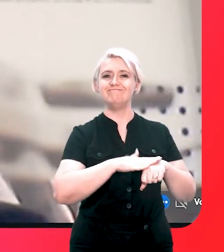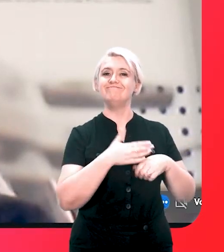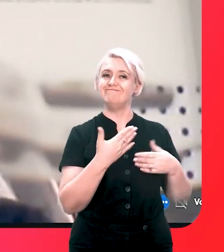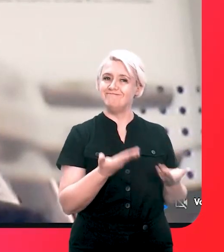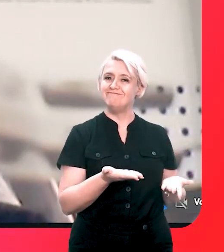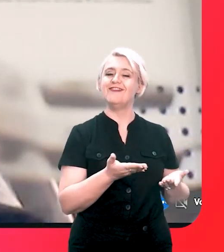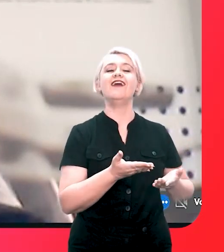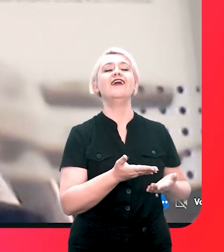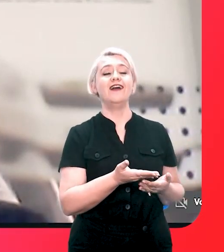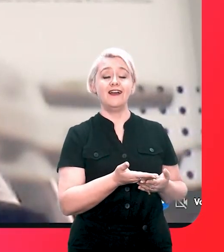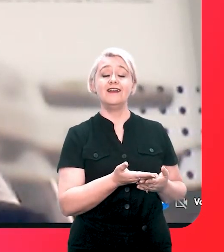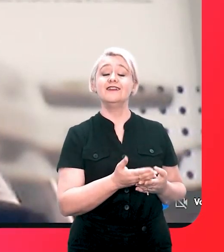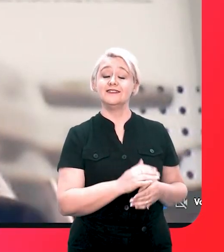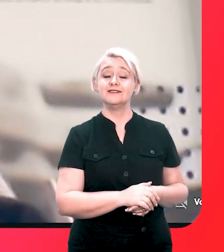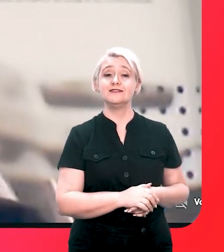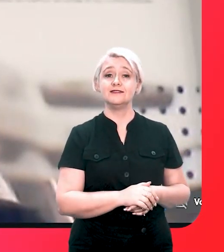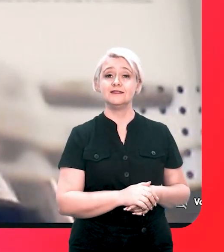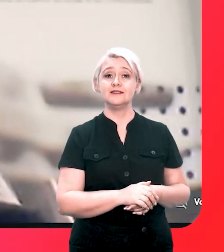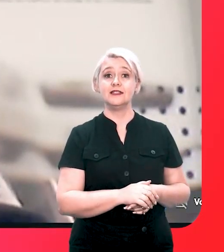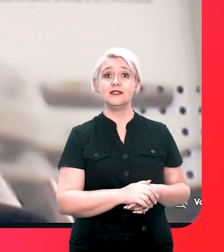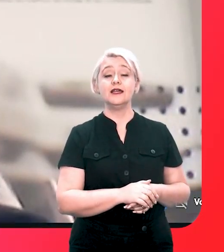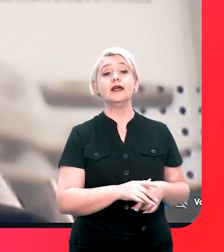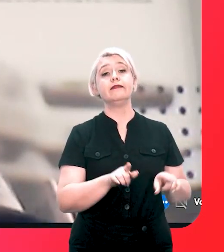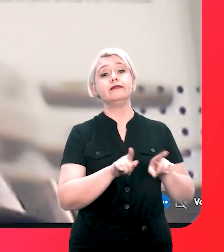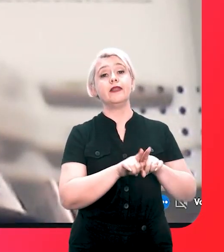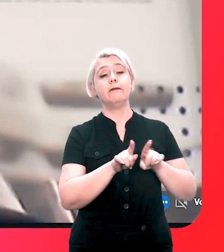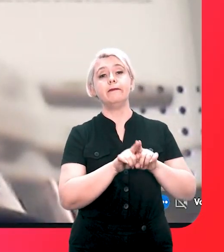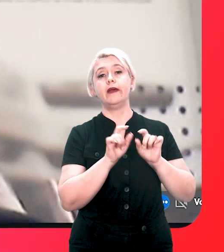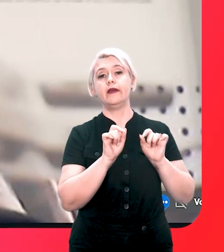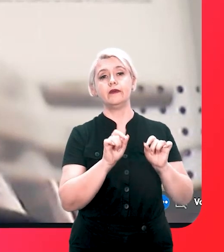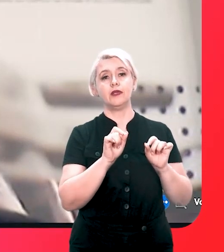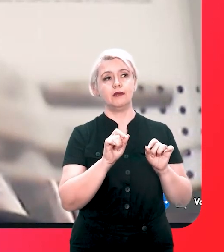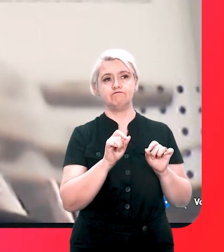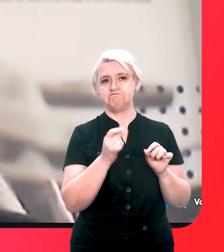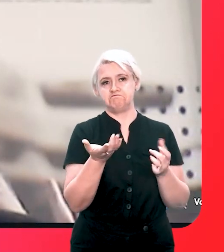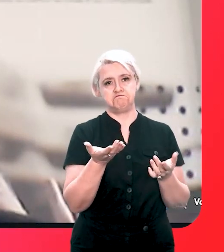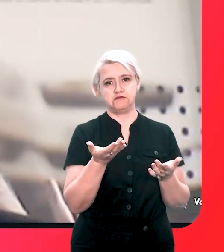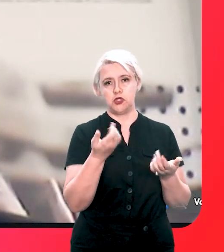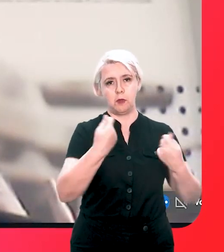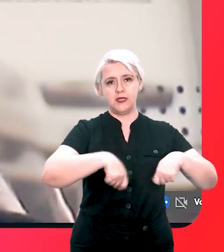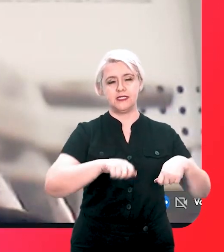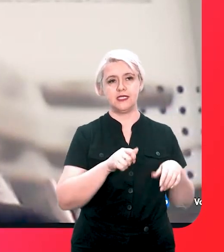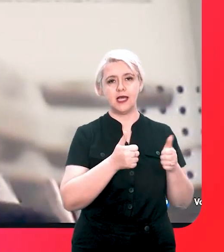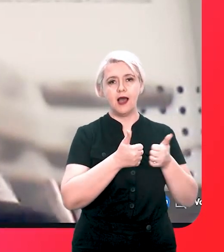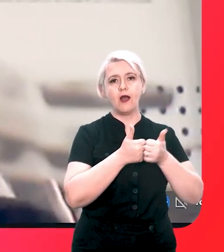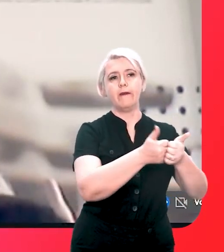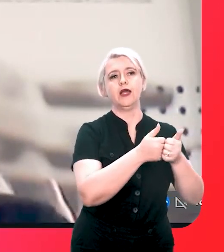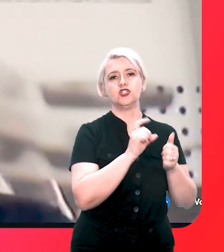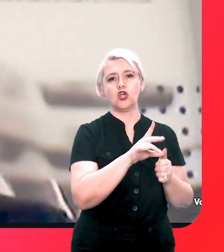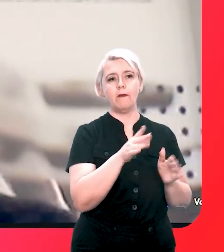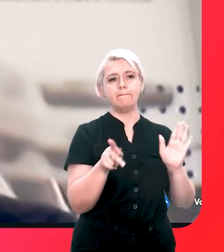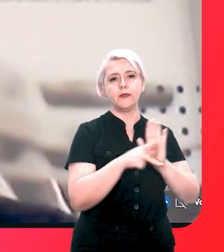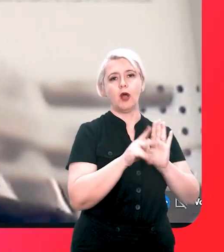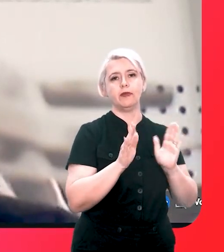Independentemente da atividade que está sendo feita. né? Nós